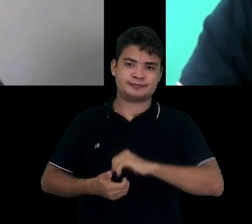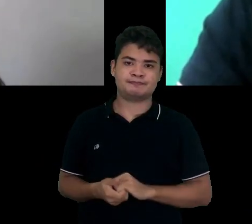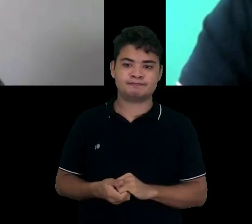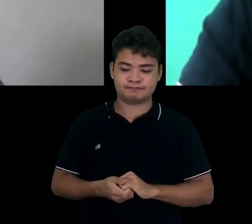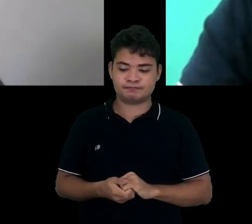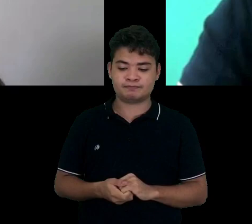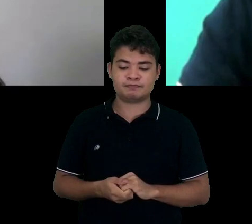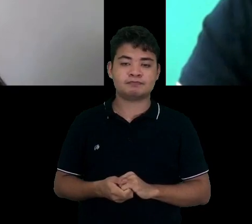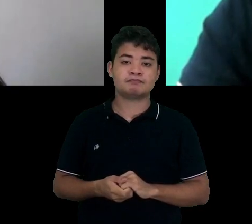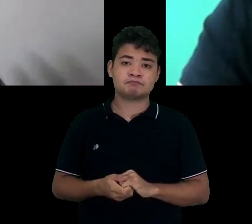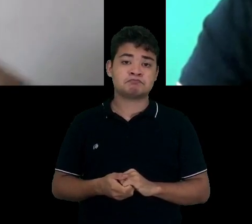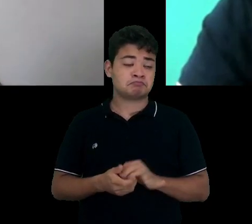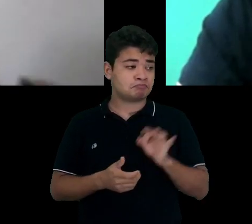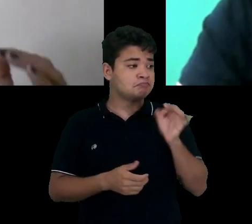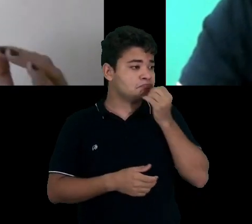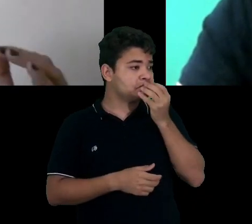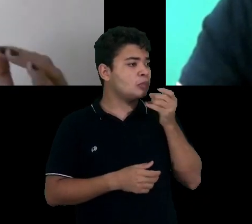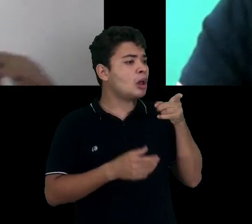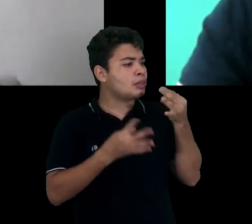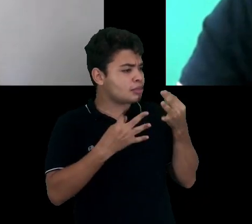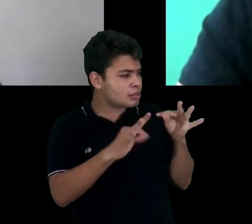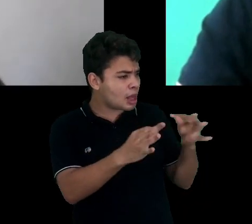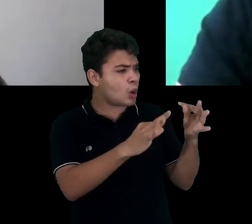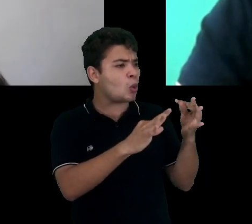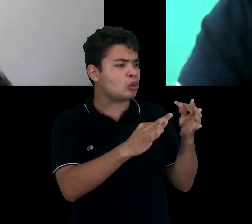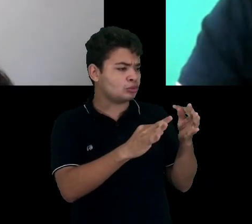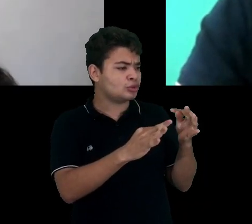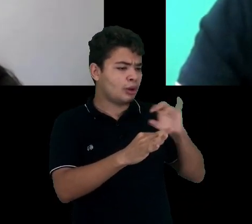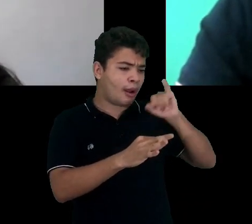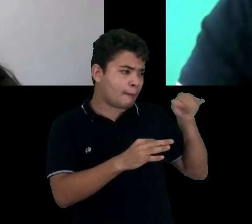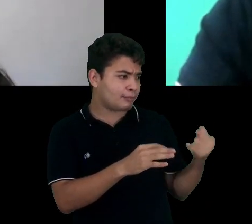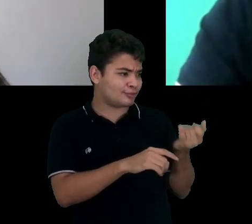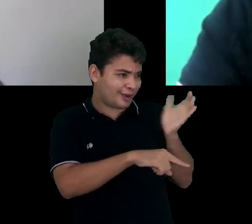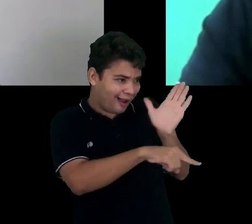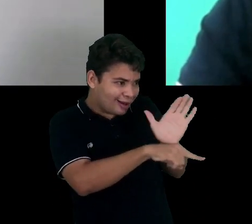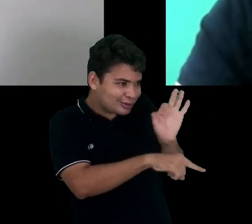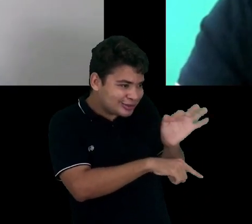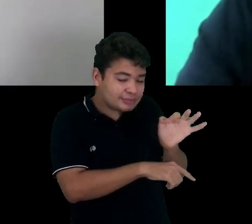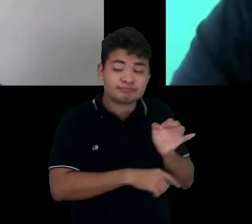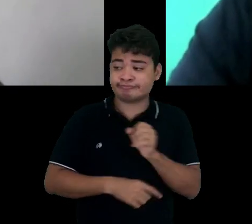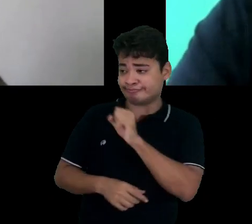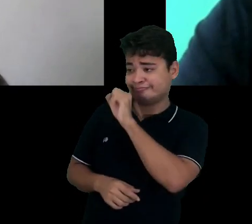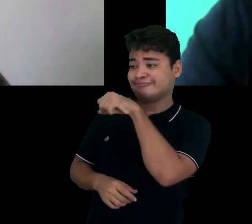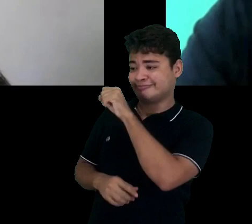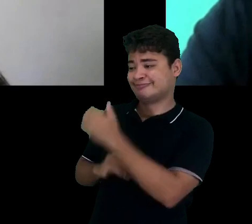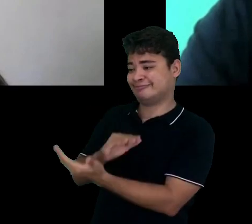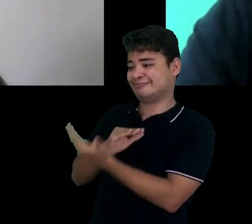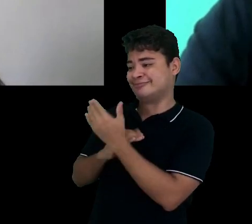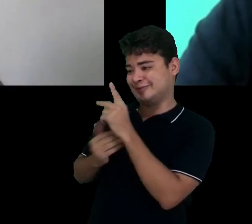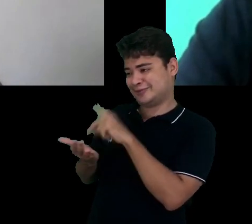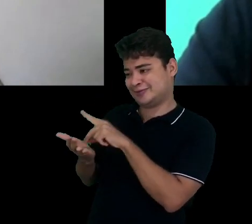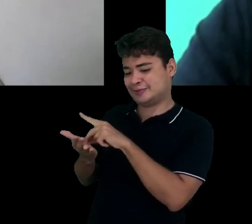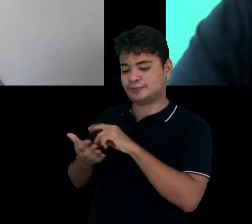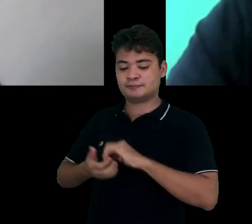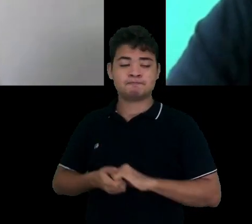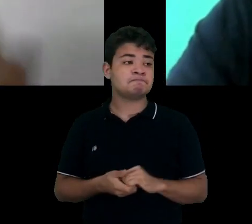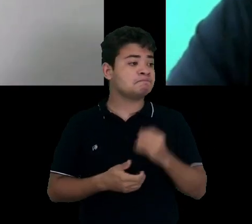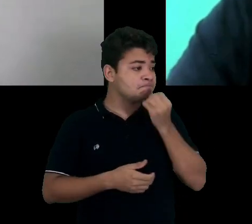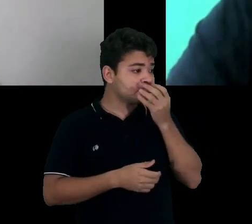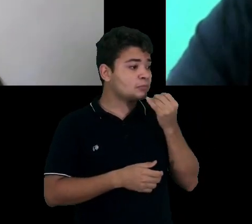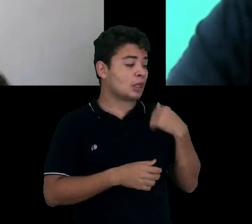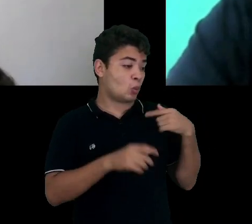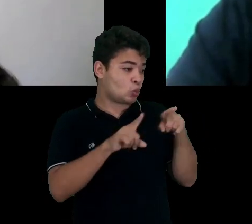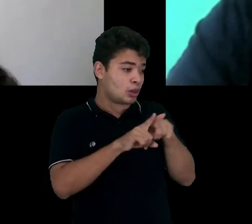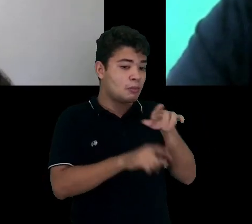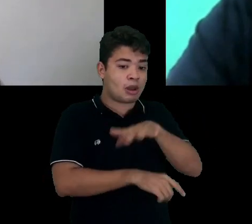Bem, você usou o recurso da tecnologia a seu favor, né, Diogo? Exatamente. Excelente. Realmente eu até indico